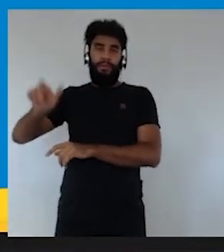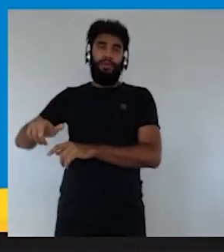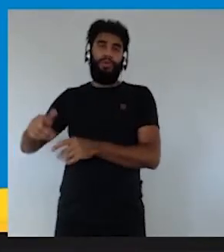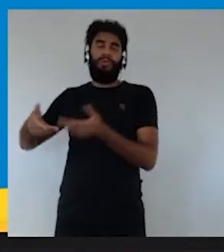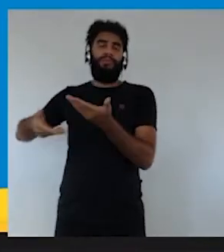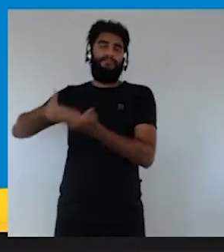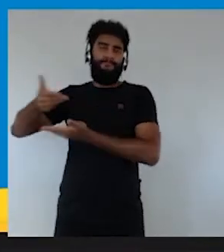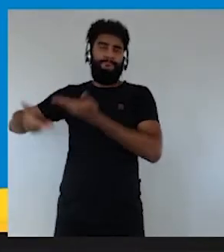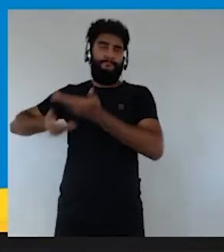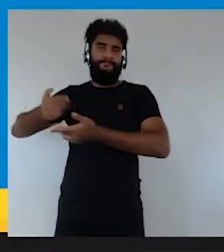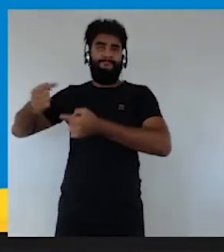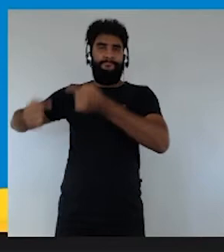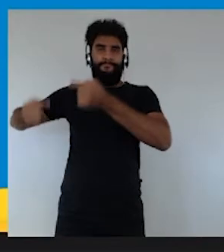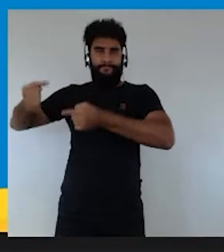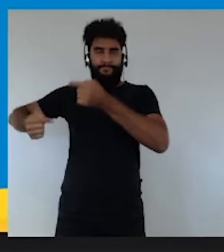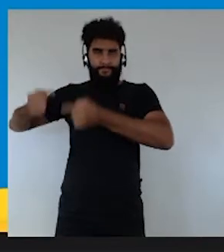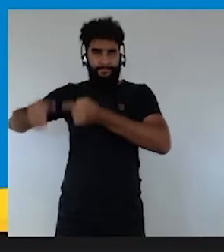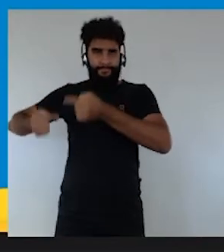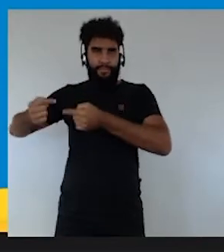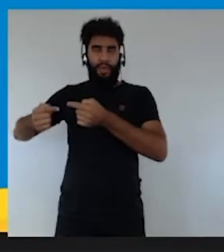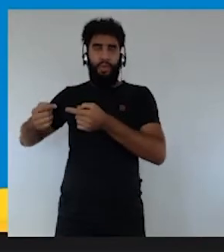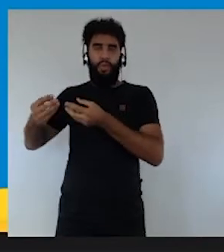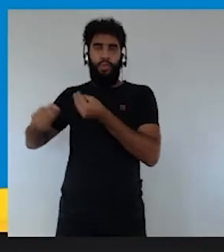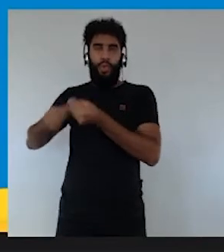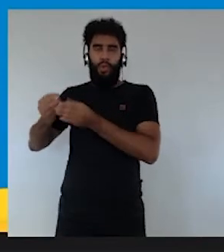dos procedimentos,